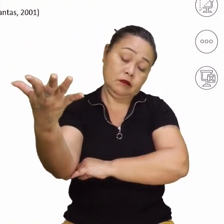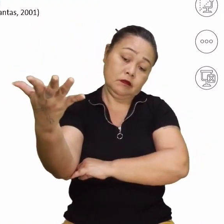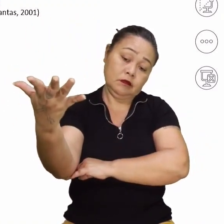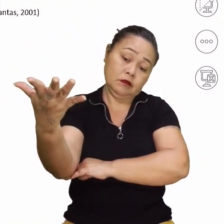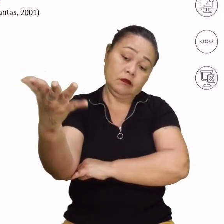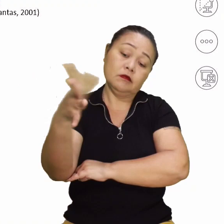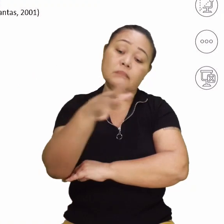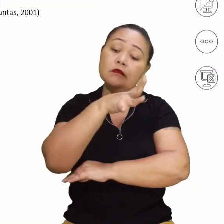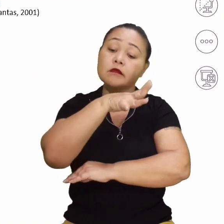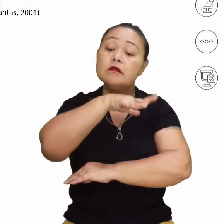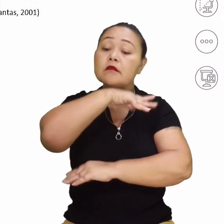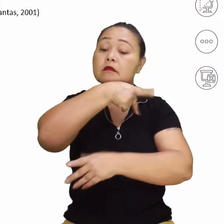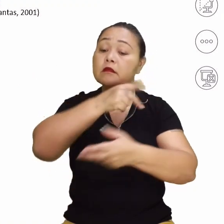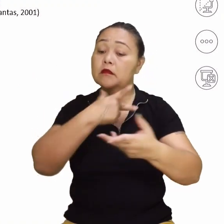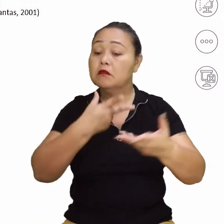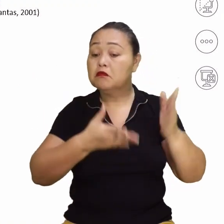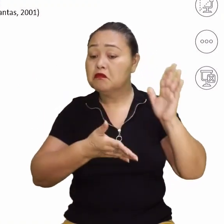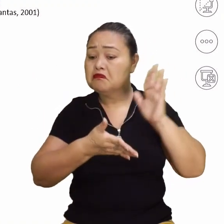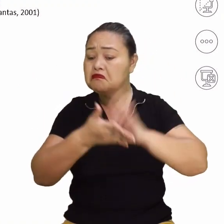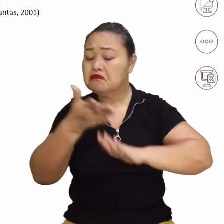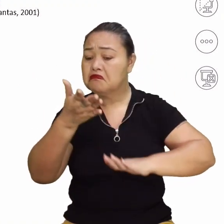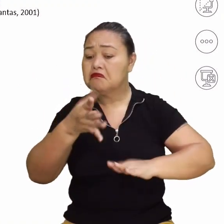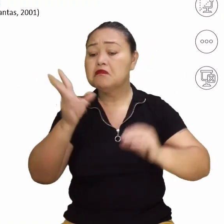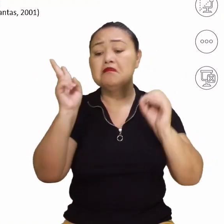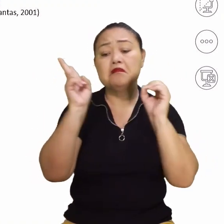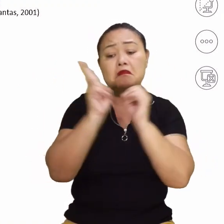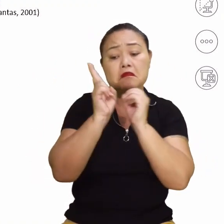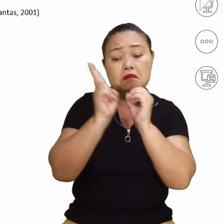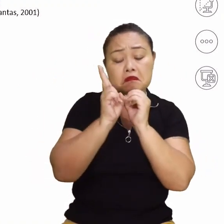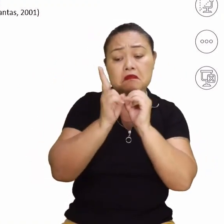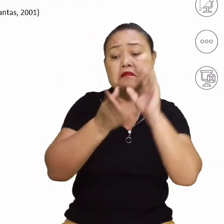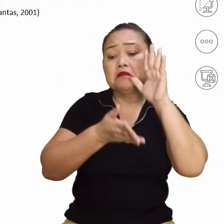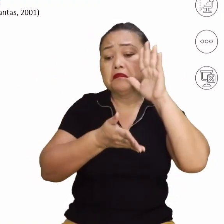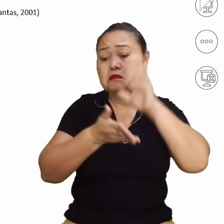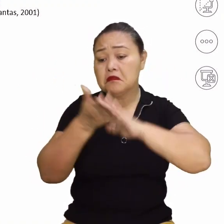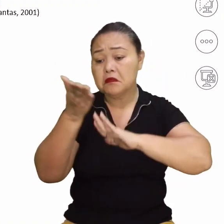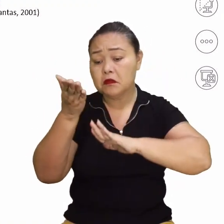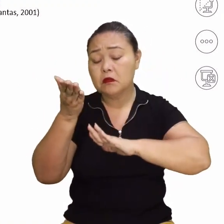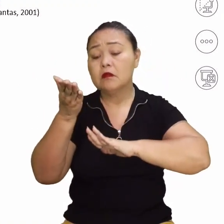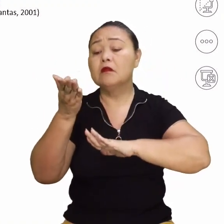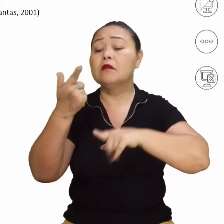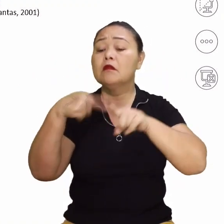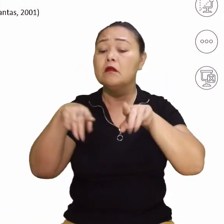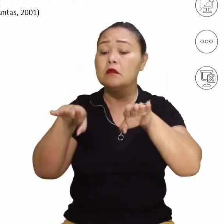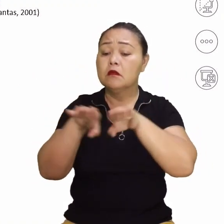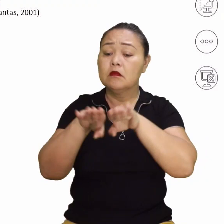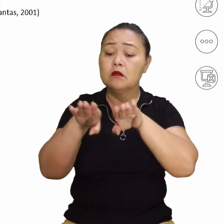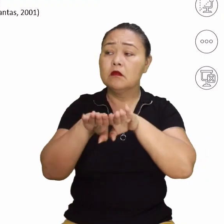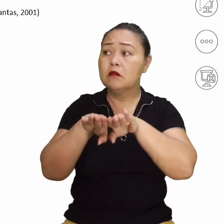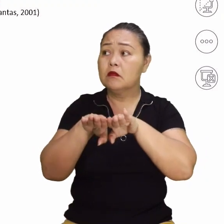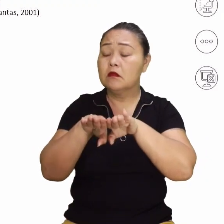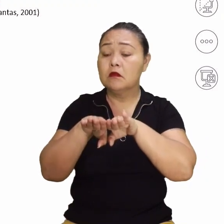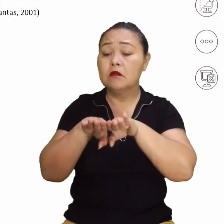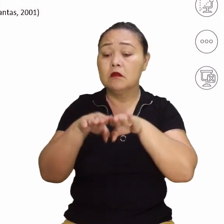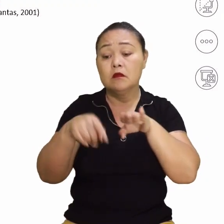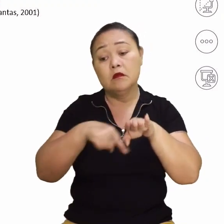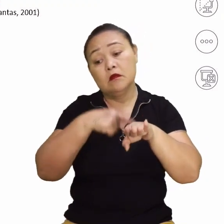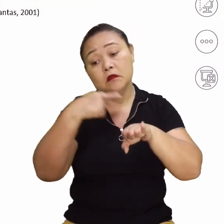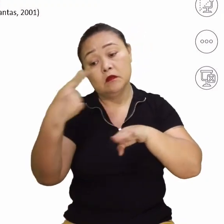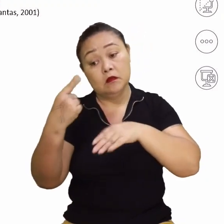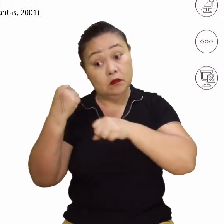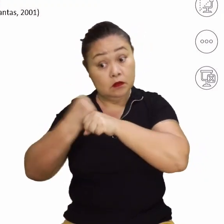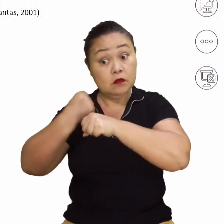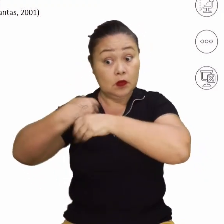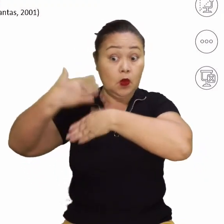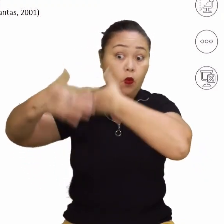os animais vão embora os indígenas também e as coisas começam em por um lado